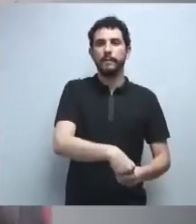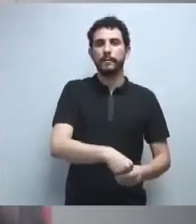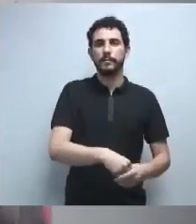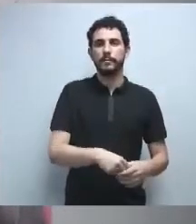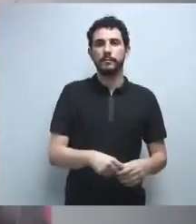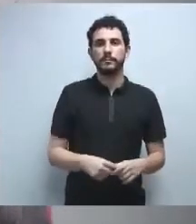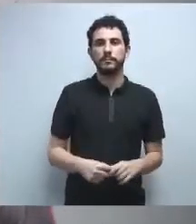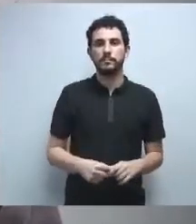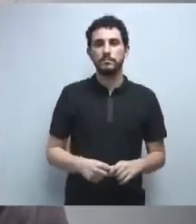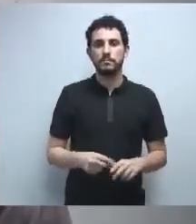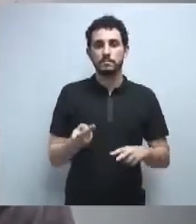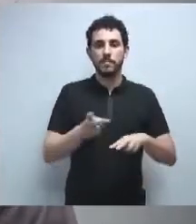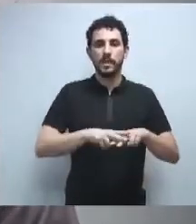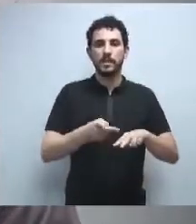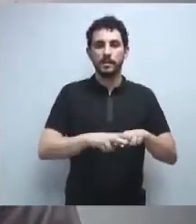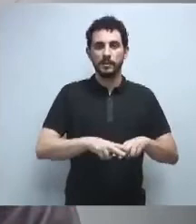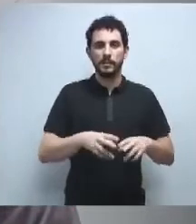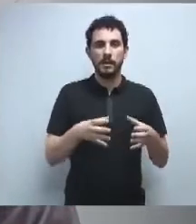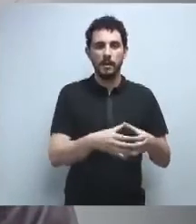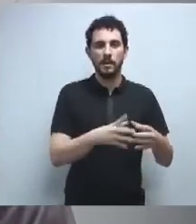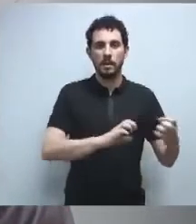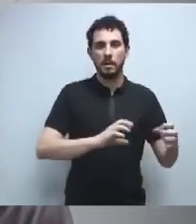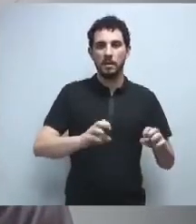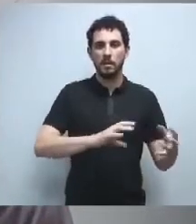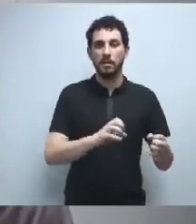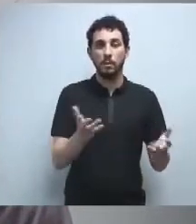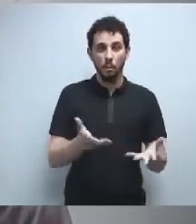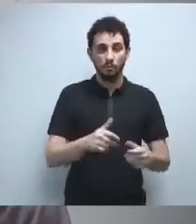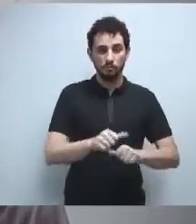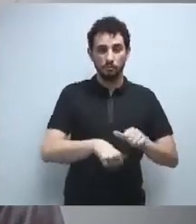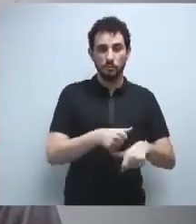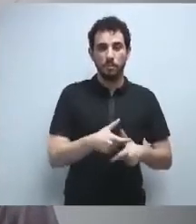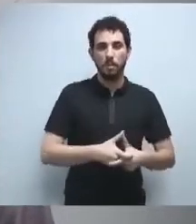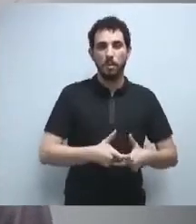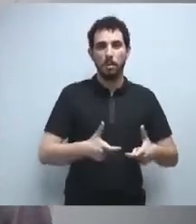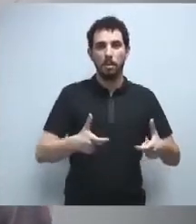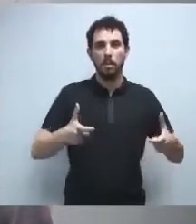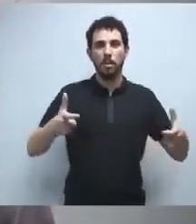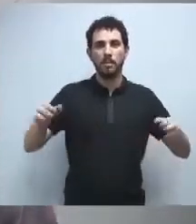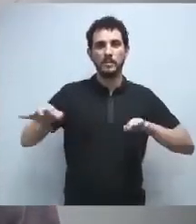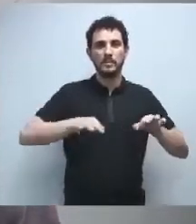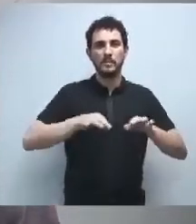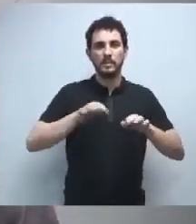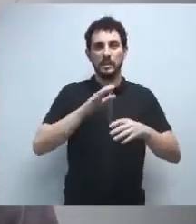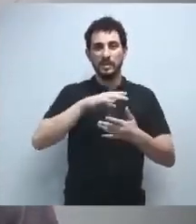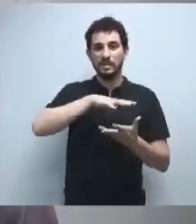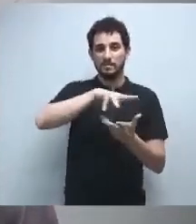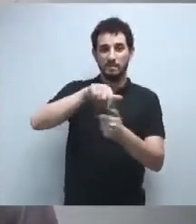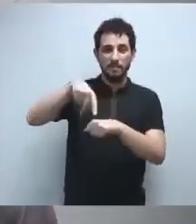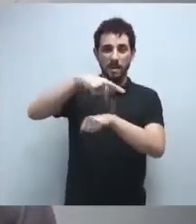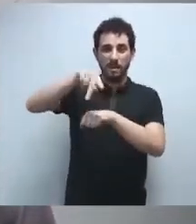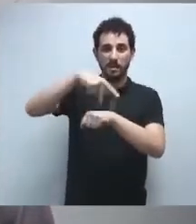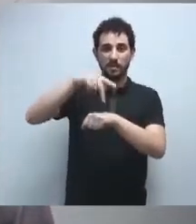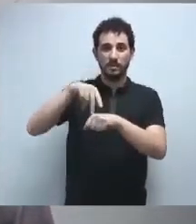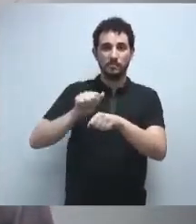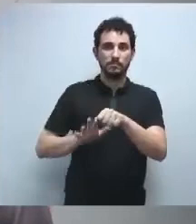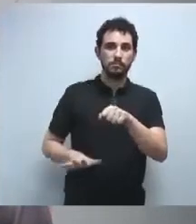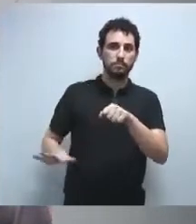das penitenciárias hoje uma organização supranacional internacional